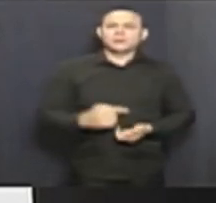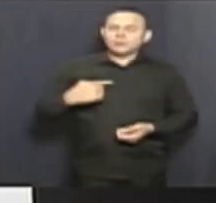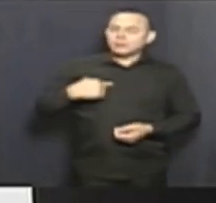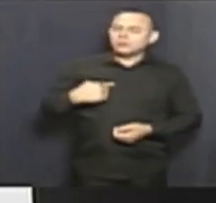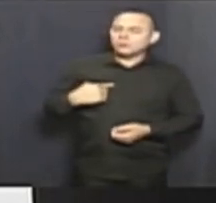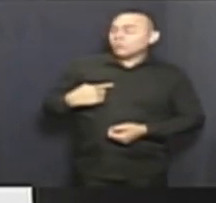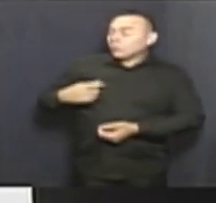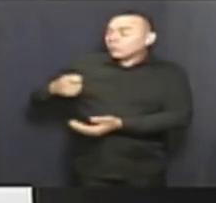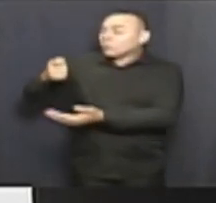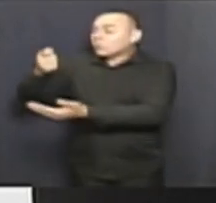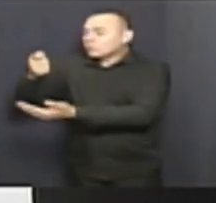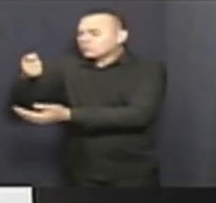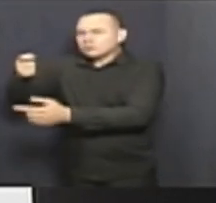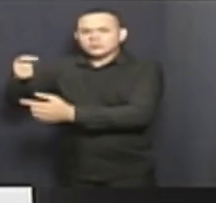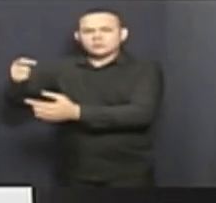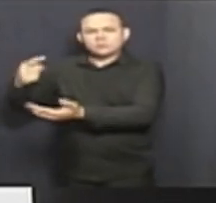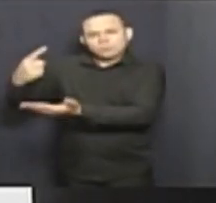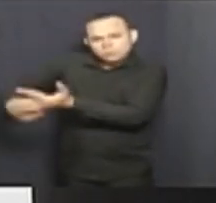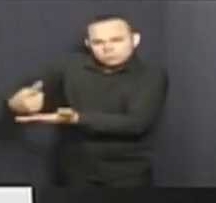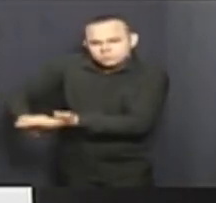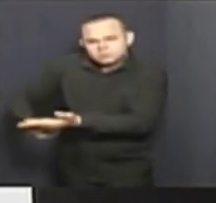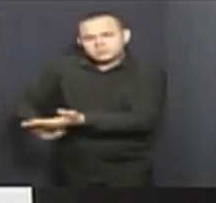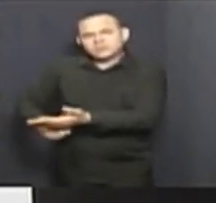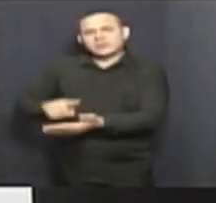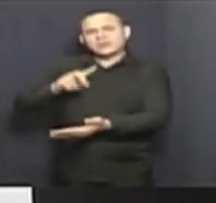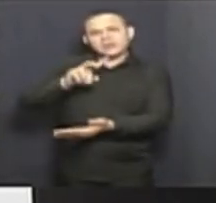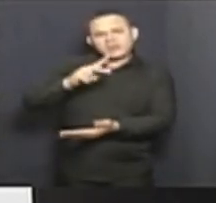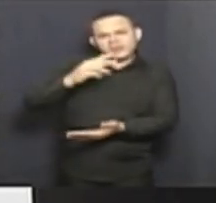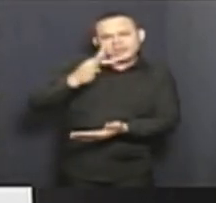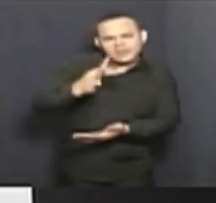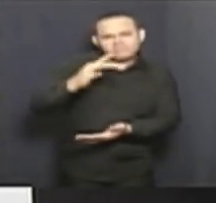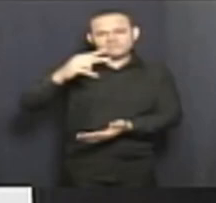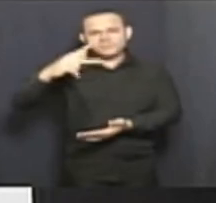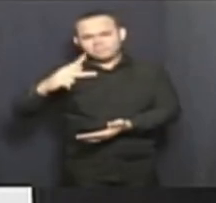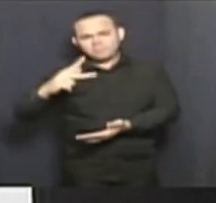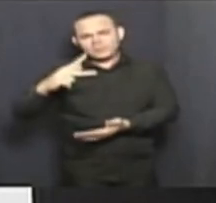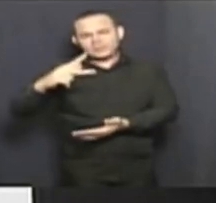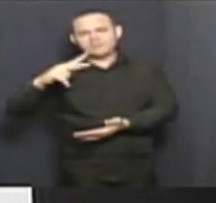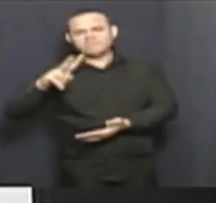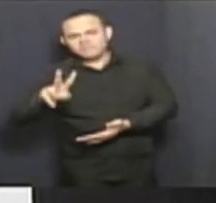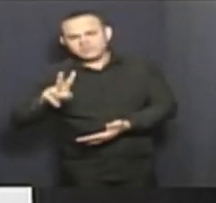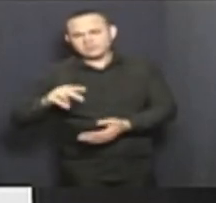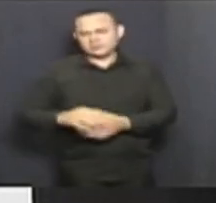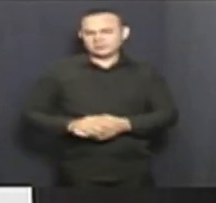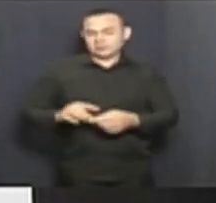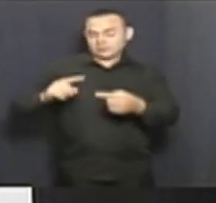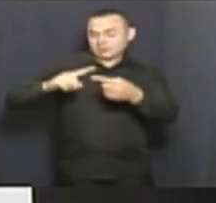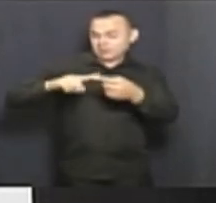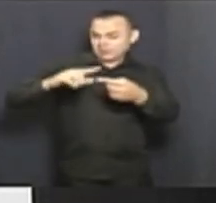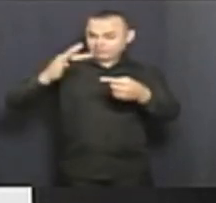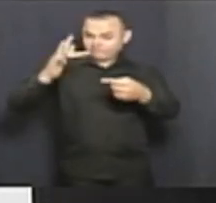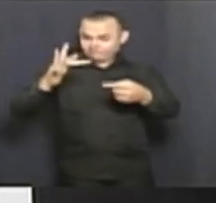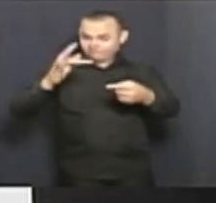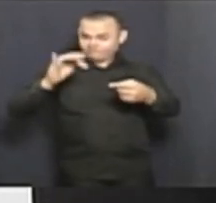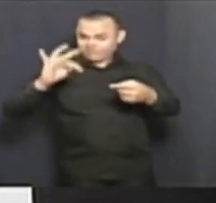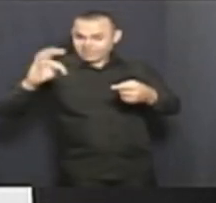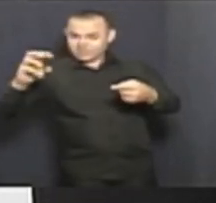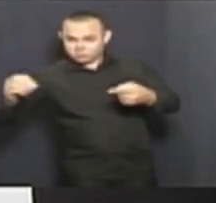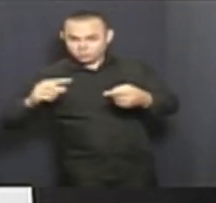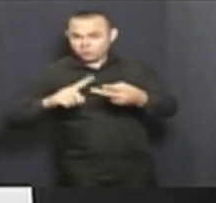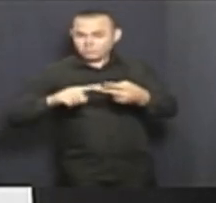chamado fpv limitada fpv significa feito para enganar você